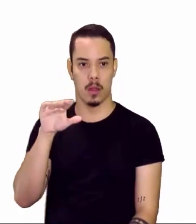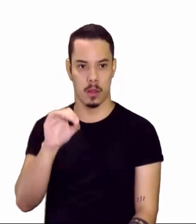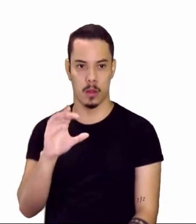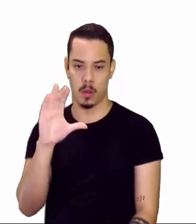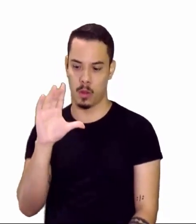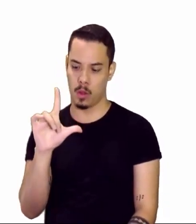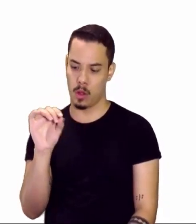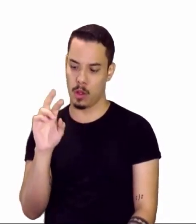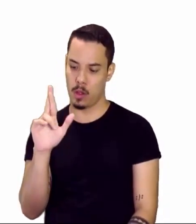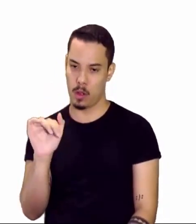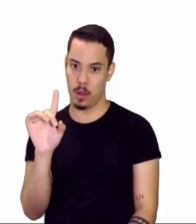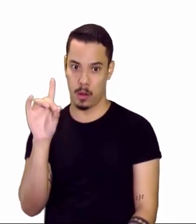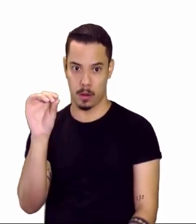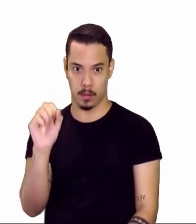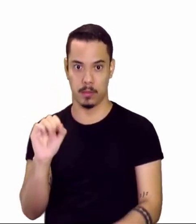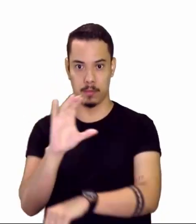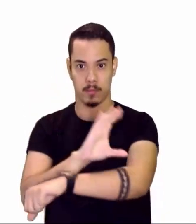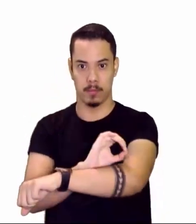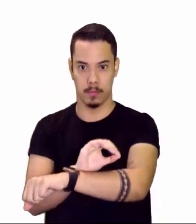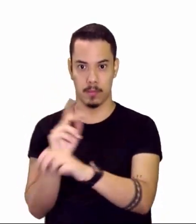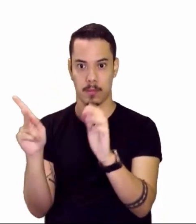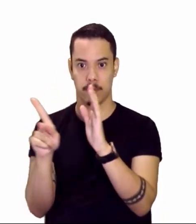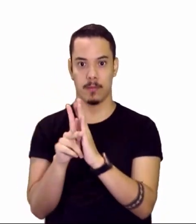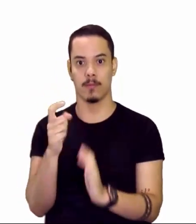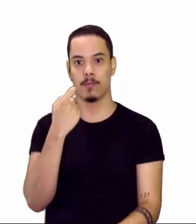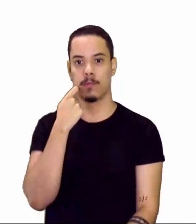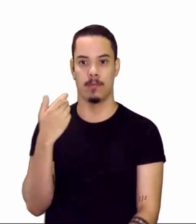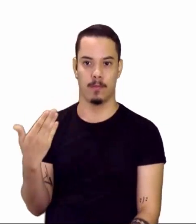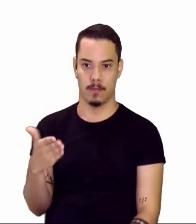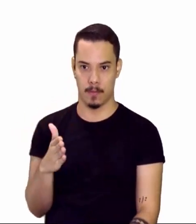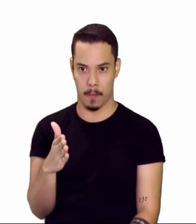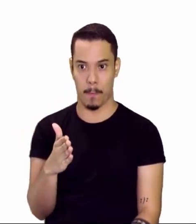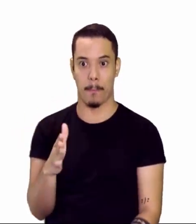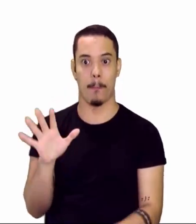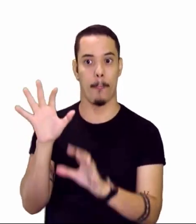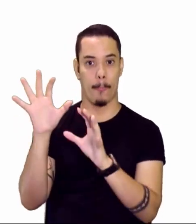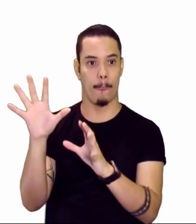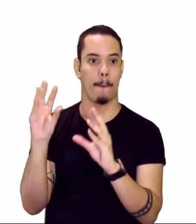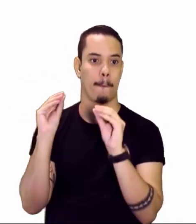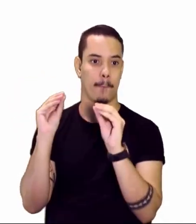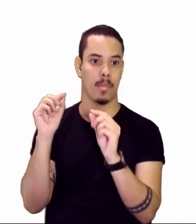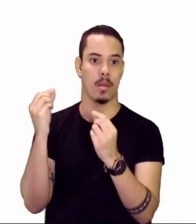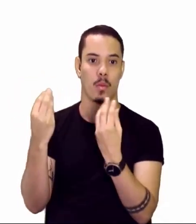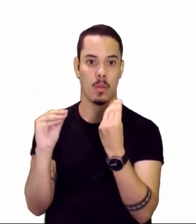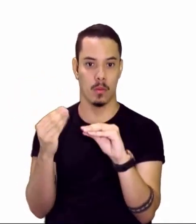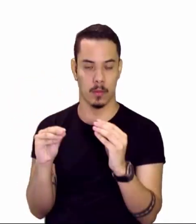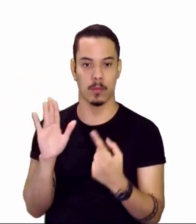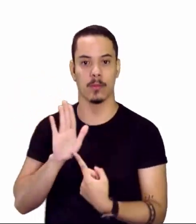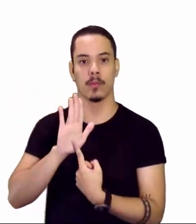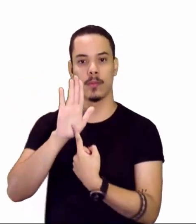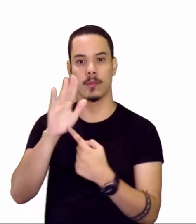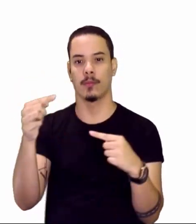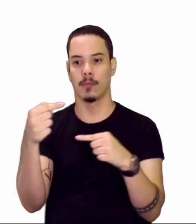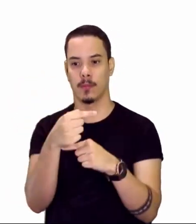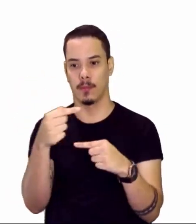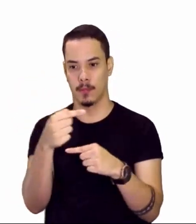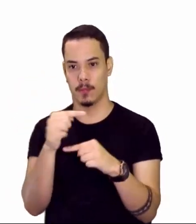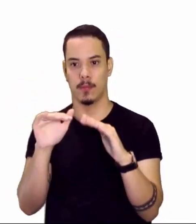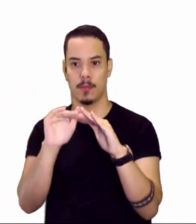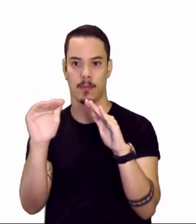organoclorados em tecidos lipídicos dos peixes. Esses compostos apresentam uma